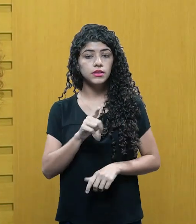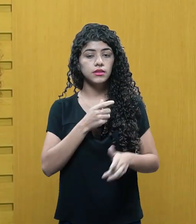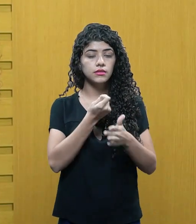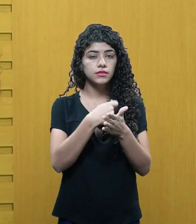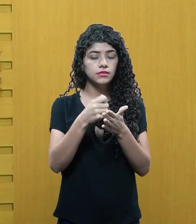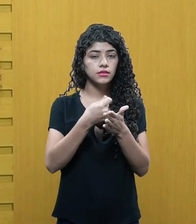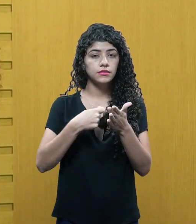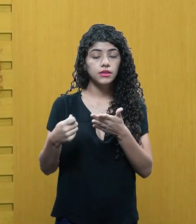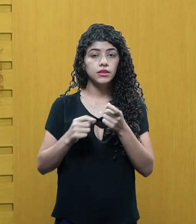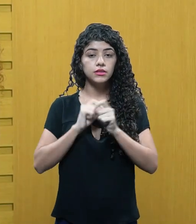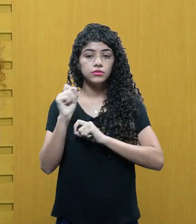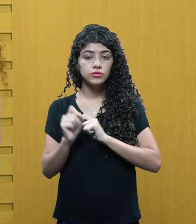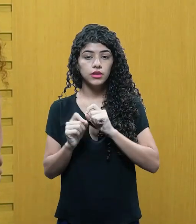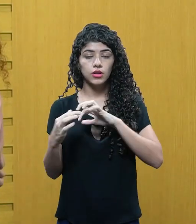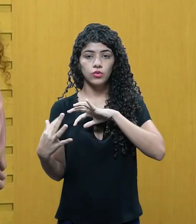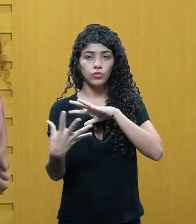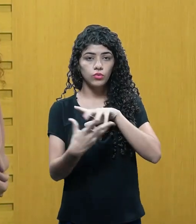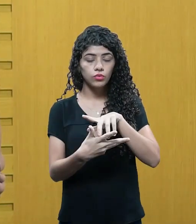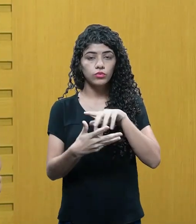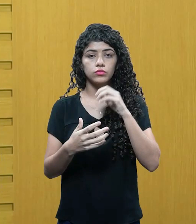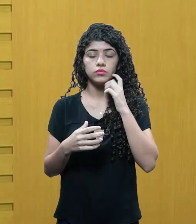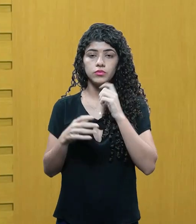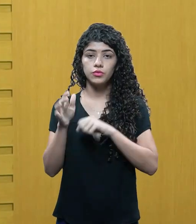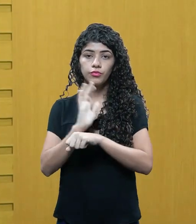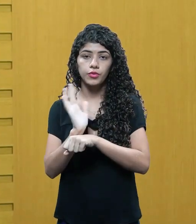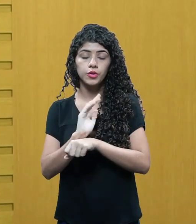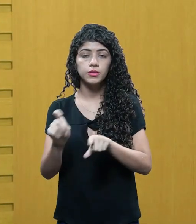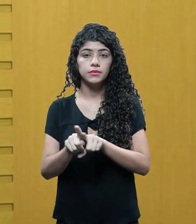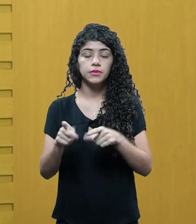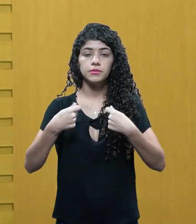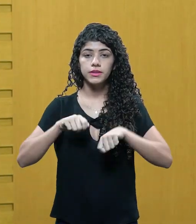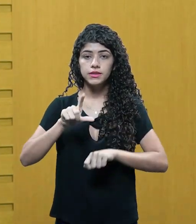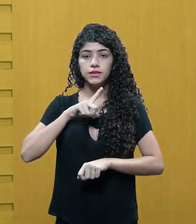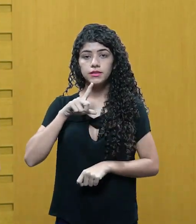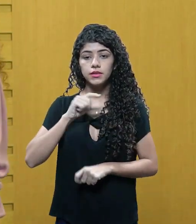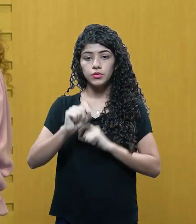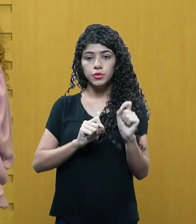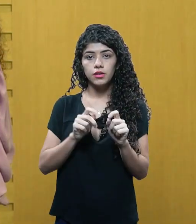escrevendo para uma cadeia de núcleos produtivos de um filme, aí mesmo que você tem que ter um